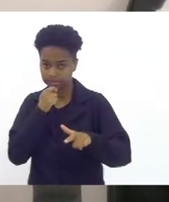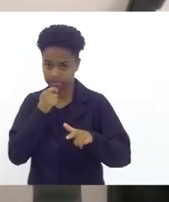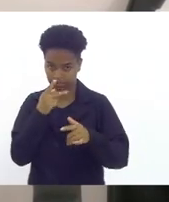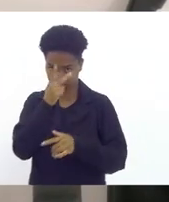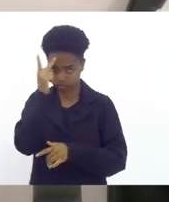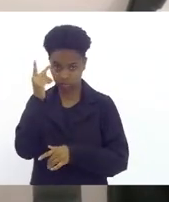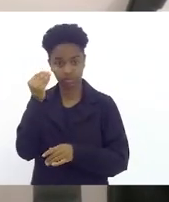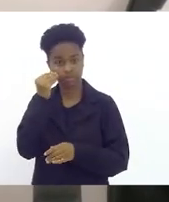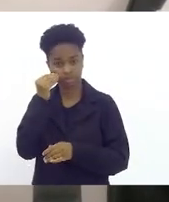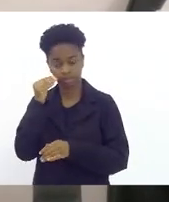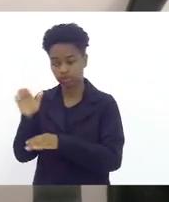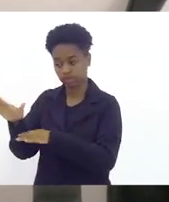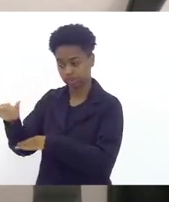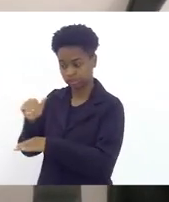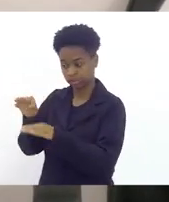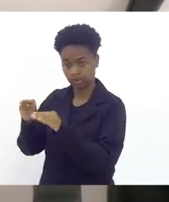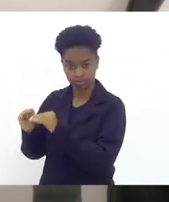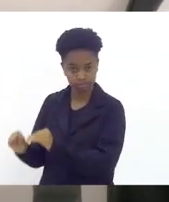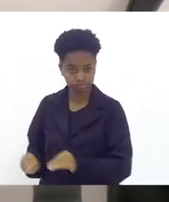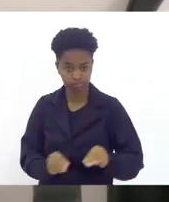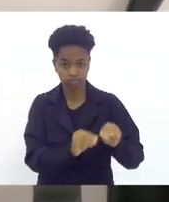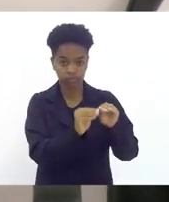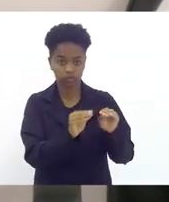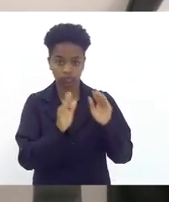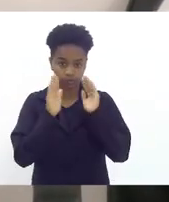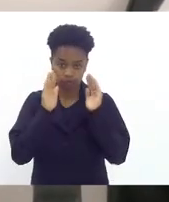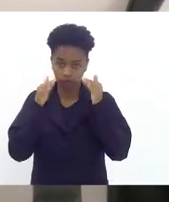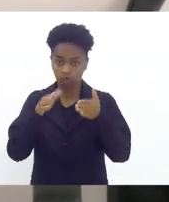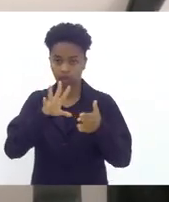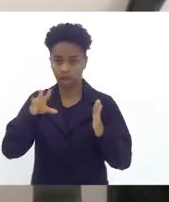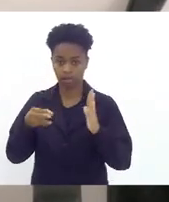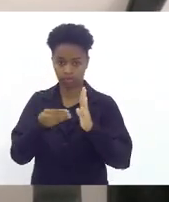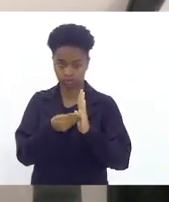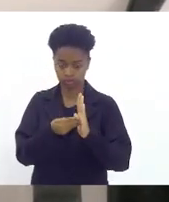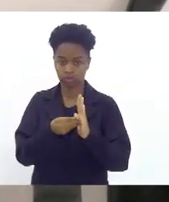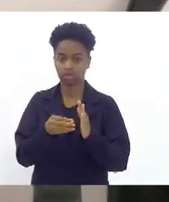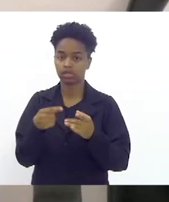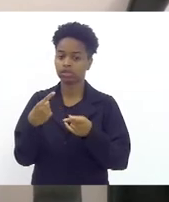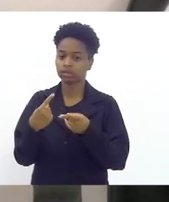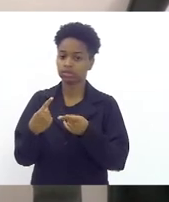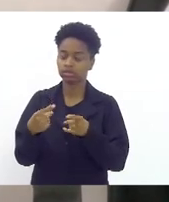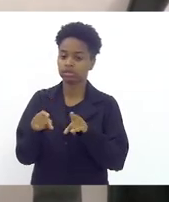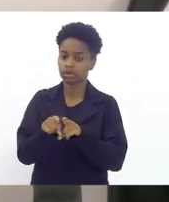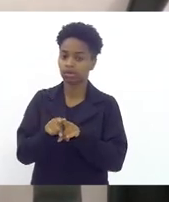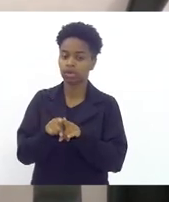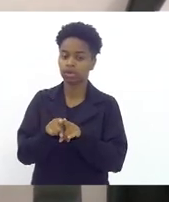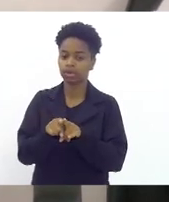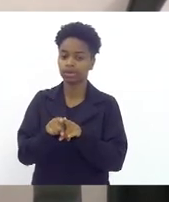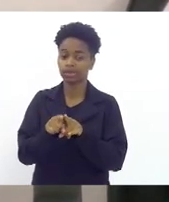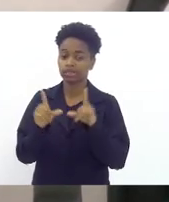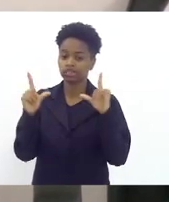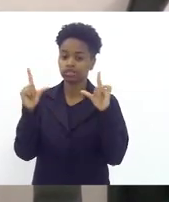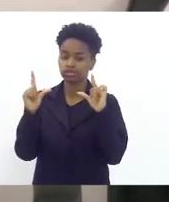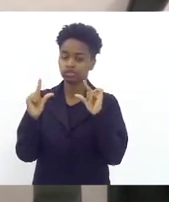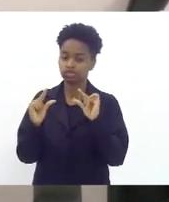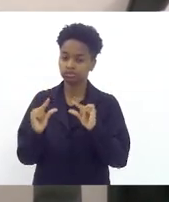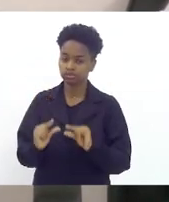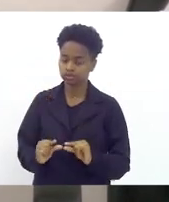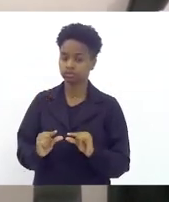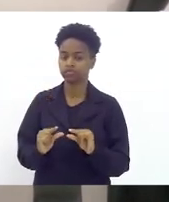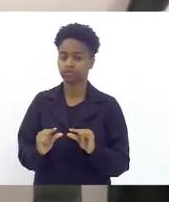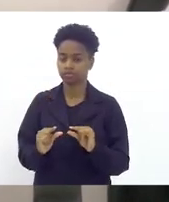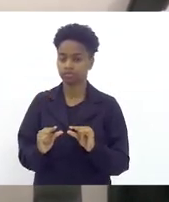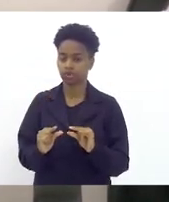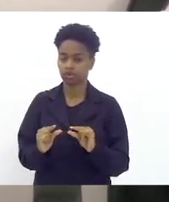realocados por bioma da amazônia deixando então diminuindo mais ainda o